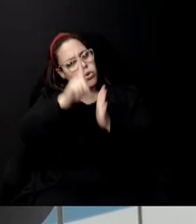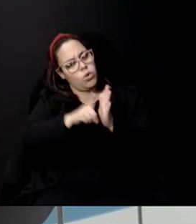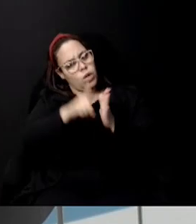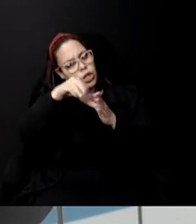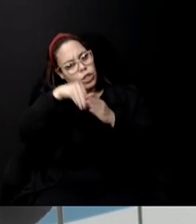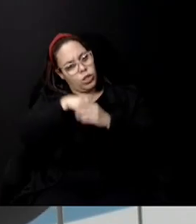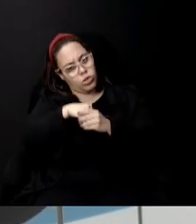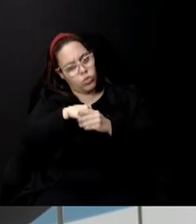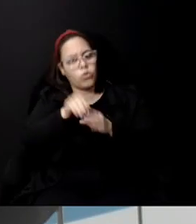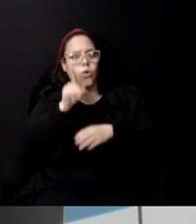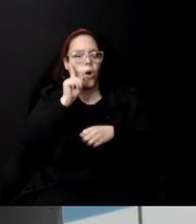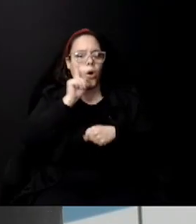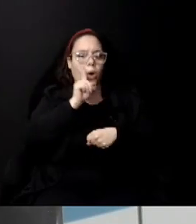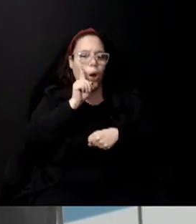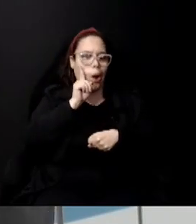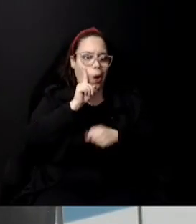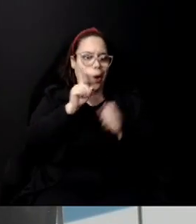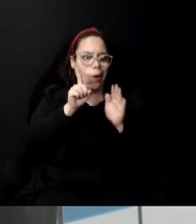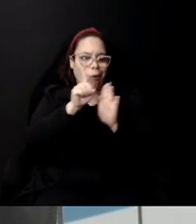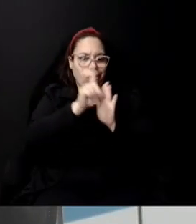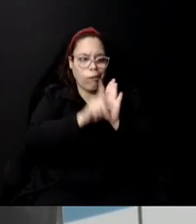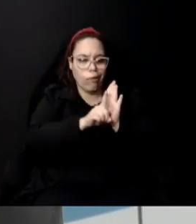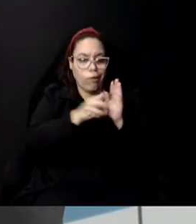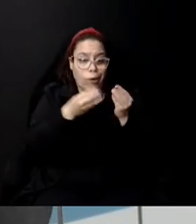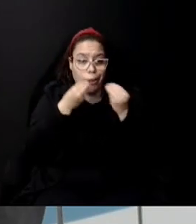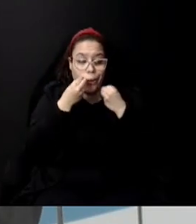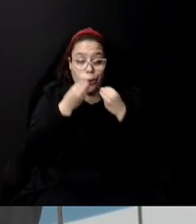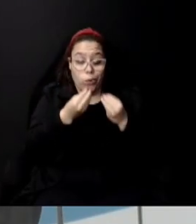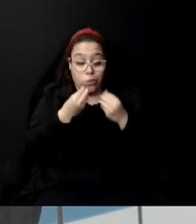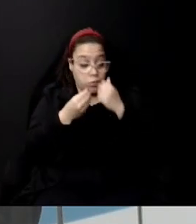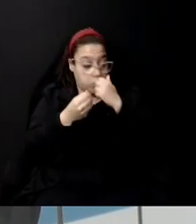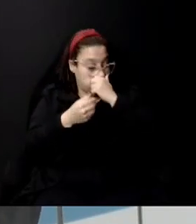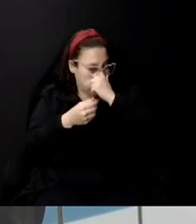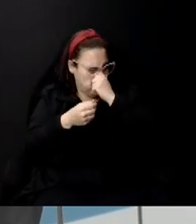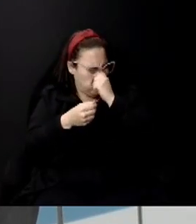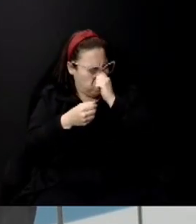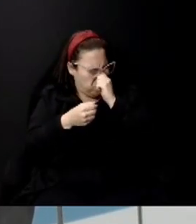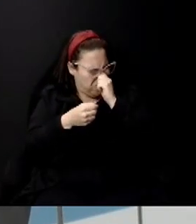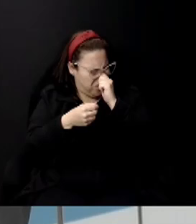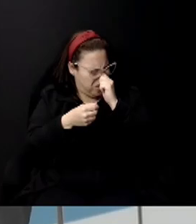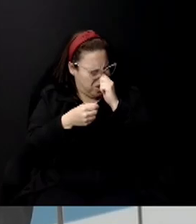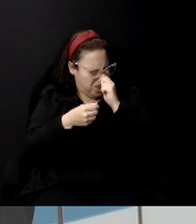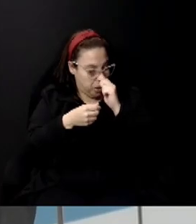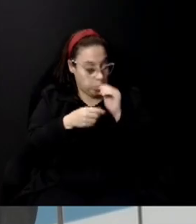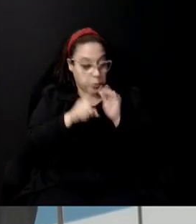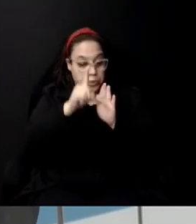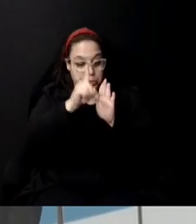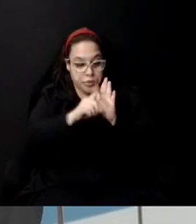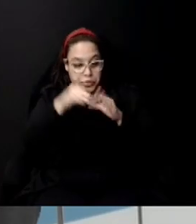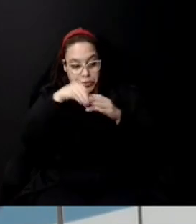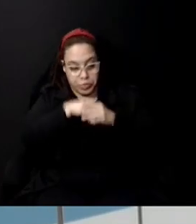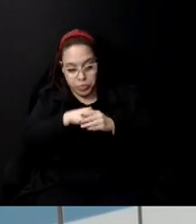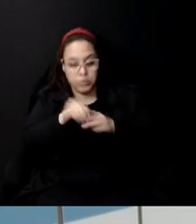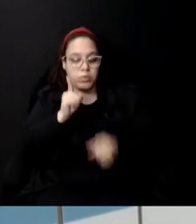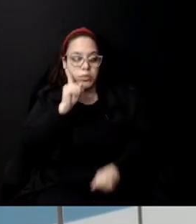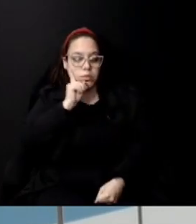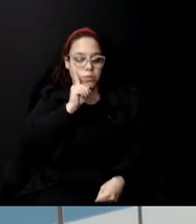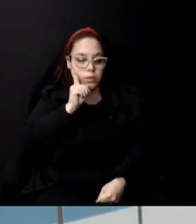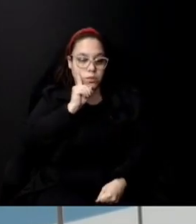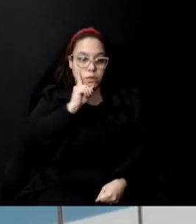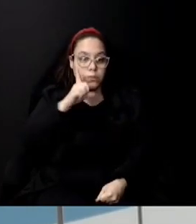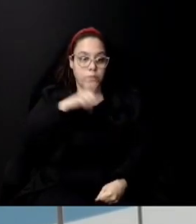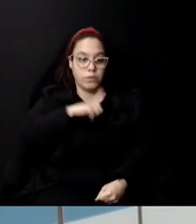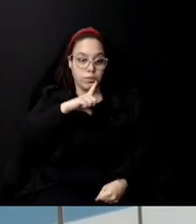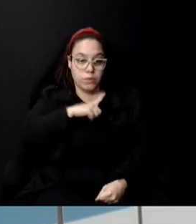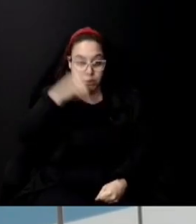norte-americano e como ele está agindo. Então, se no direito interno norte-americano você tem uma determinação de